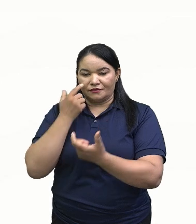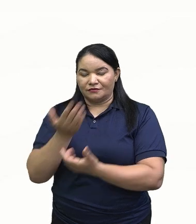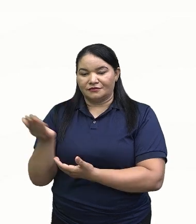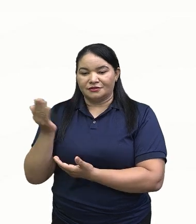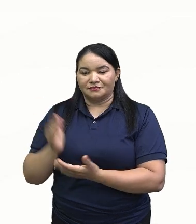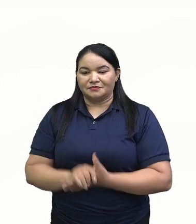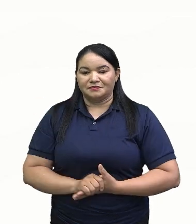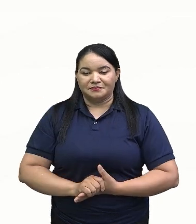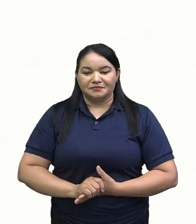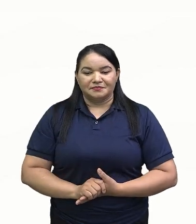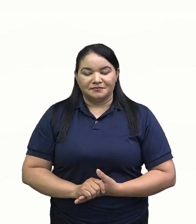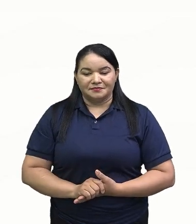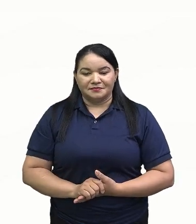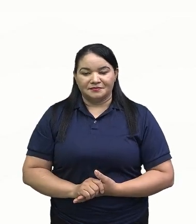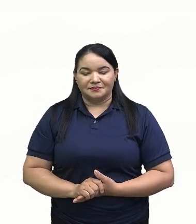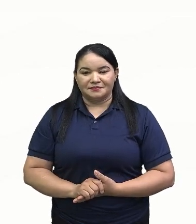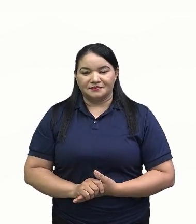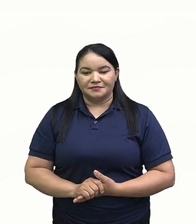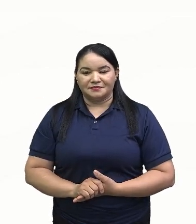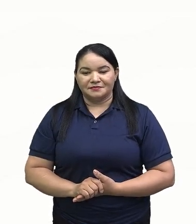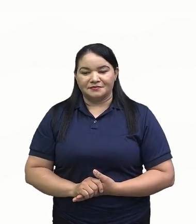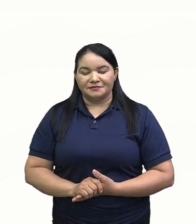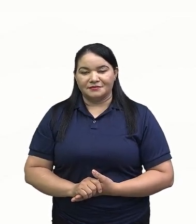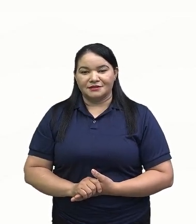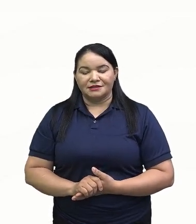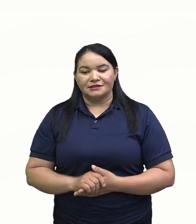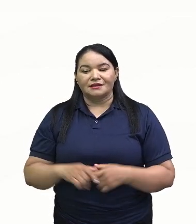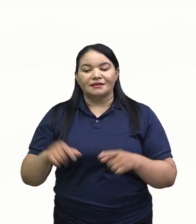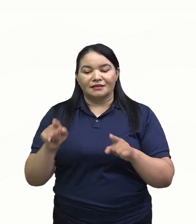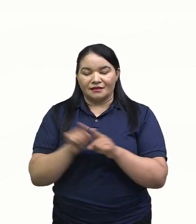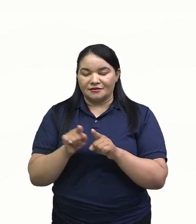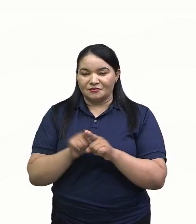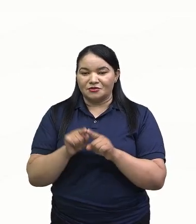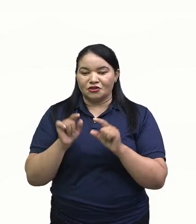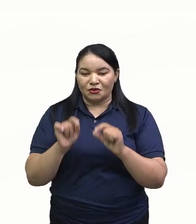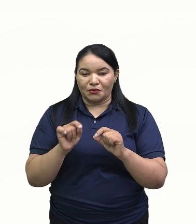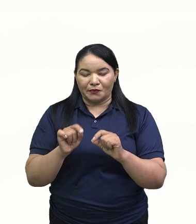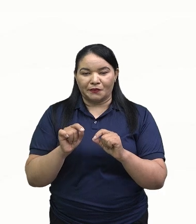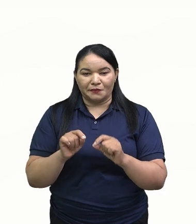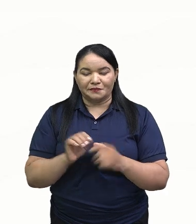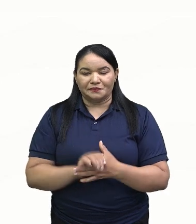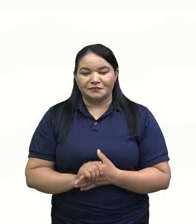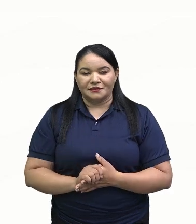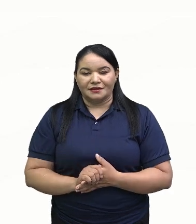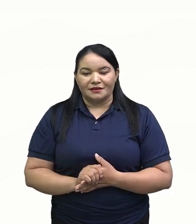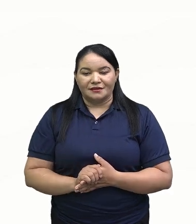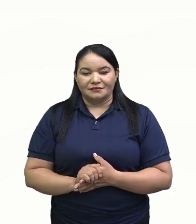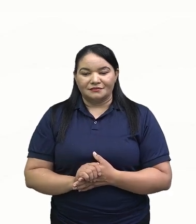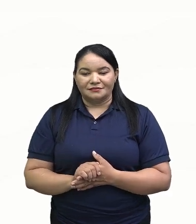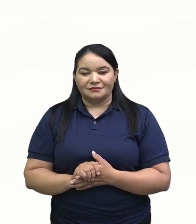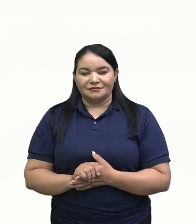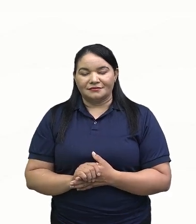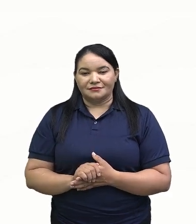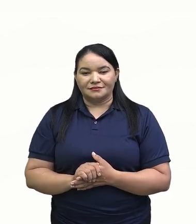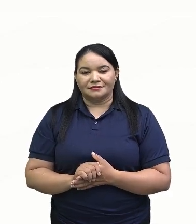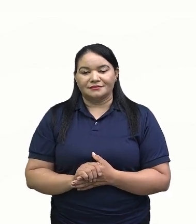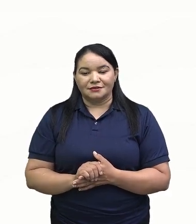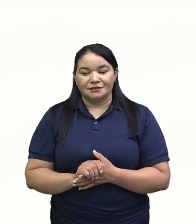e o des é o prefixo. Também esse prefixo, ele tem o sentido